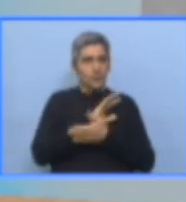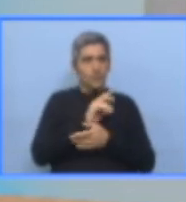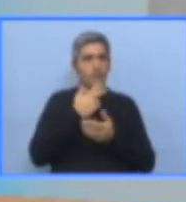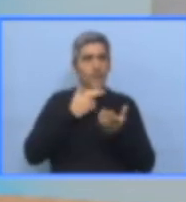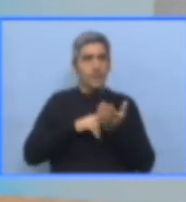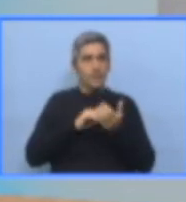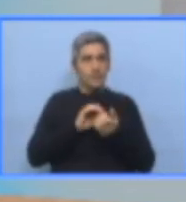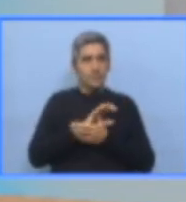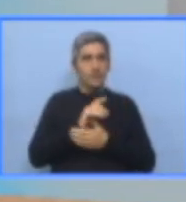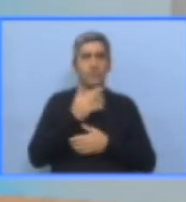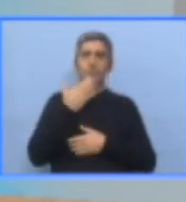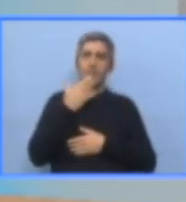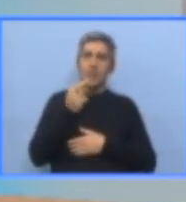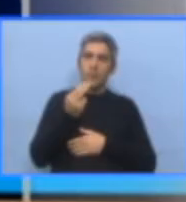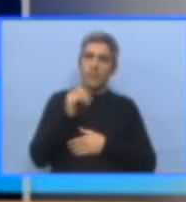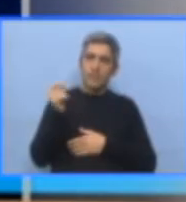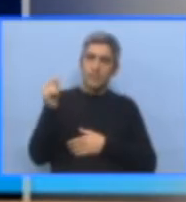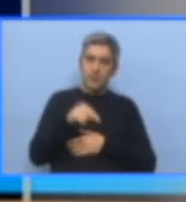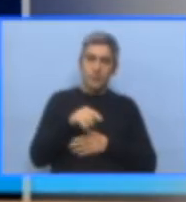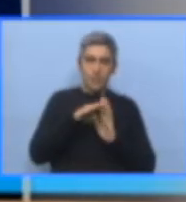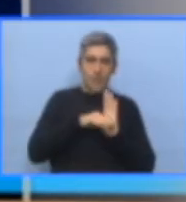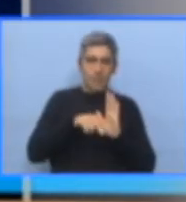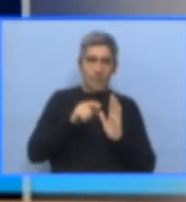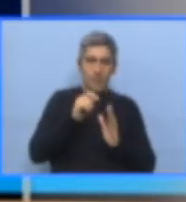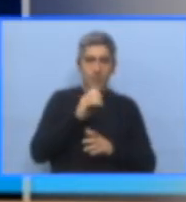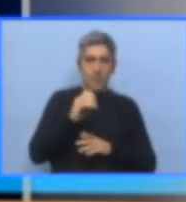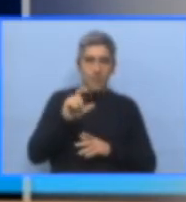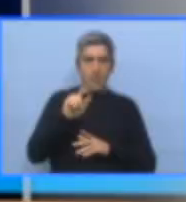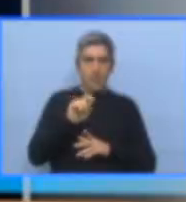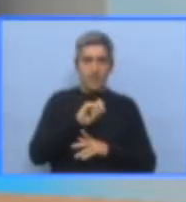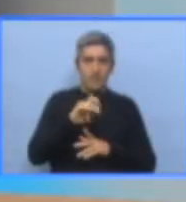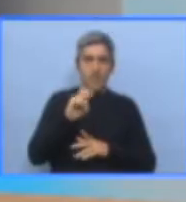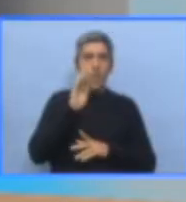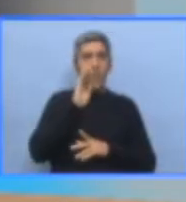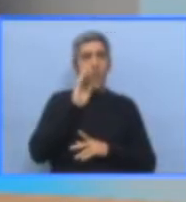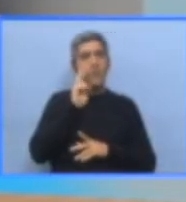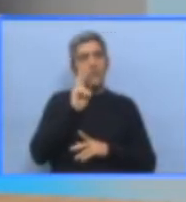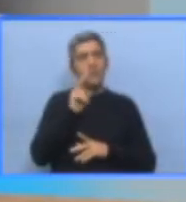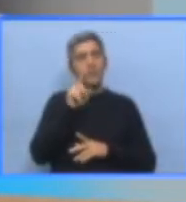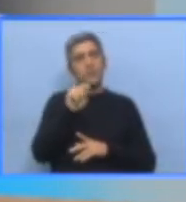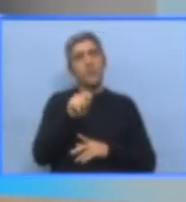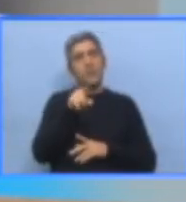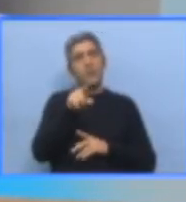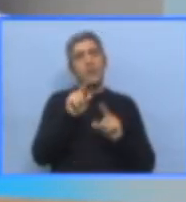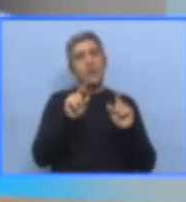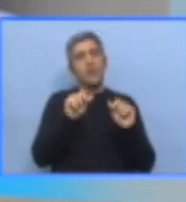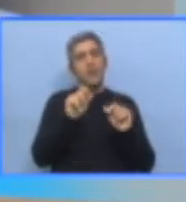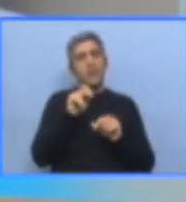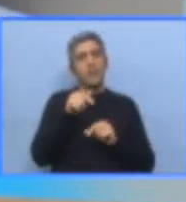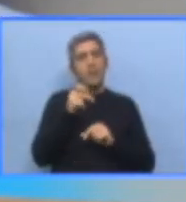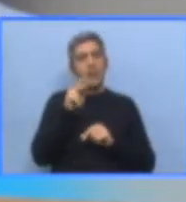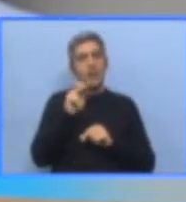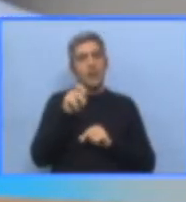à verdade no jornalismo. Eunice, muito obrigado por ter estado aqui no programa Eclésia. Mais logo, acompanhe-nos também na Antena